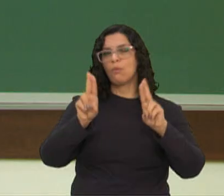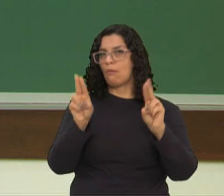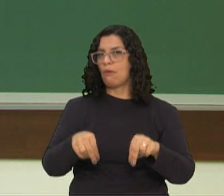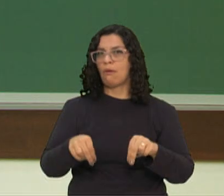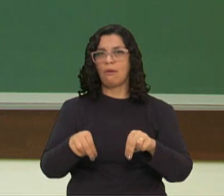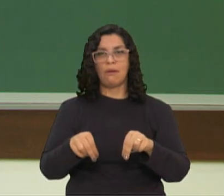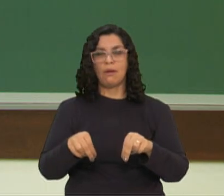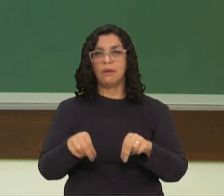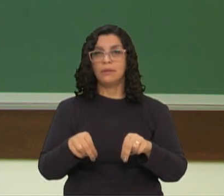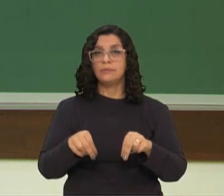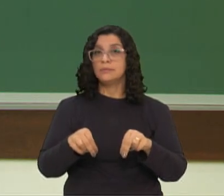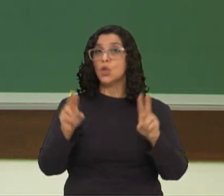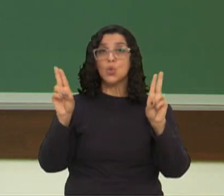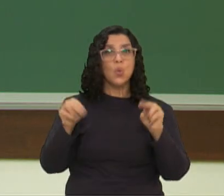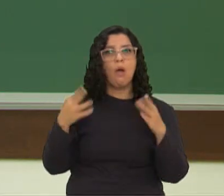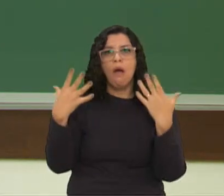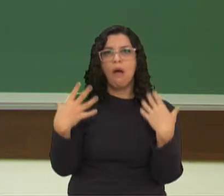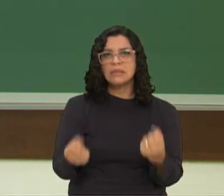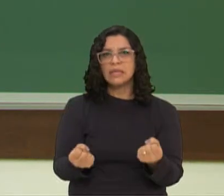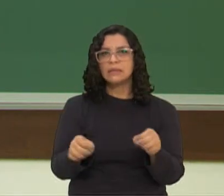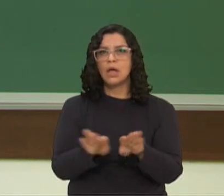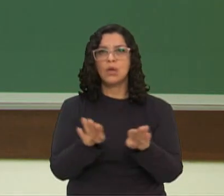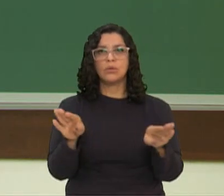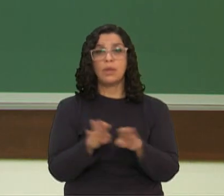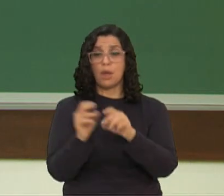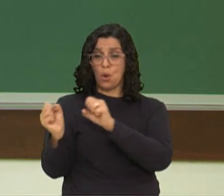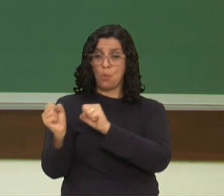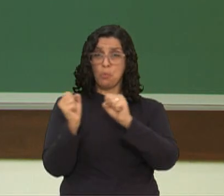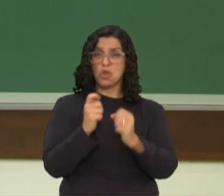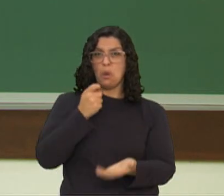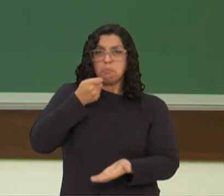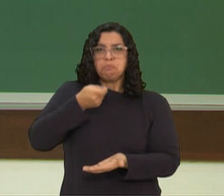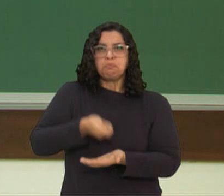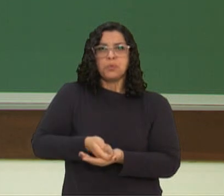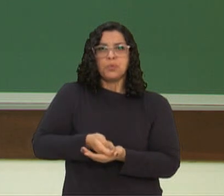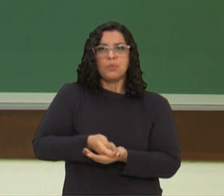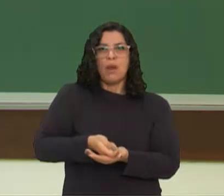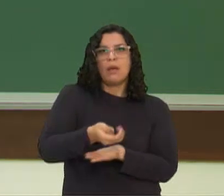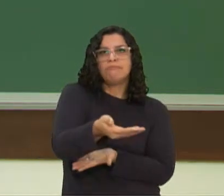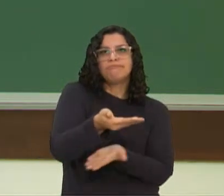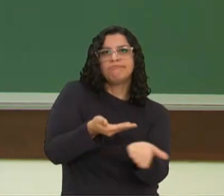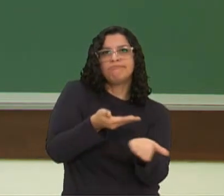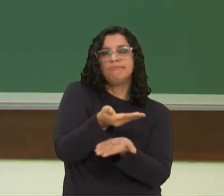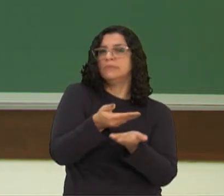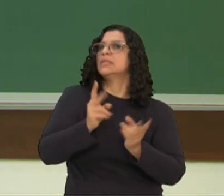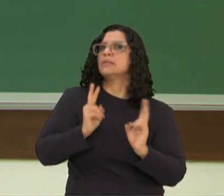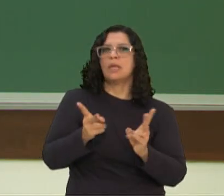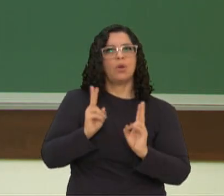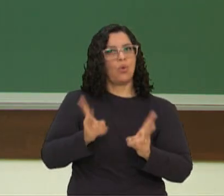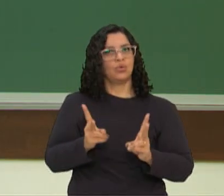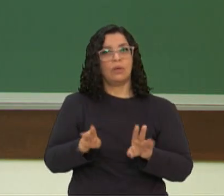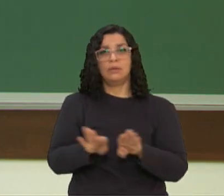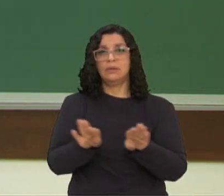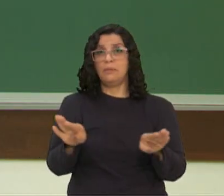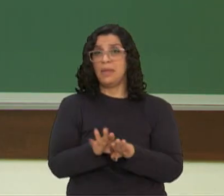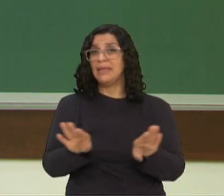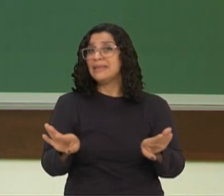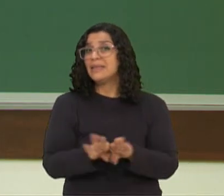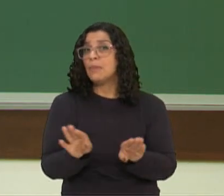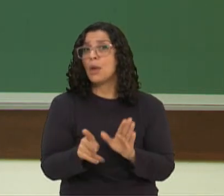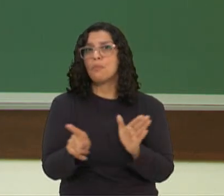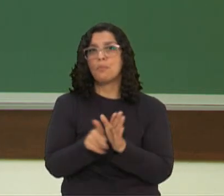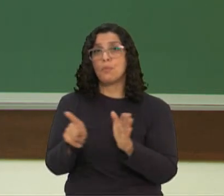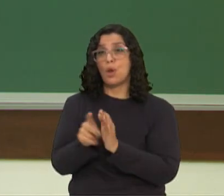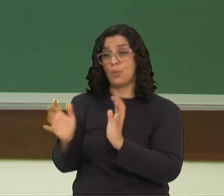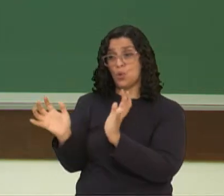nunca abriram mão do seu poder absoluto e também nunca abriram mão dos privilégios dos seus